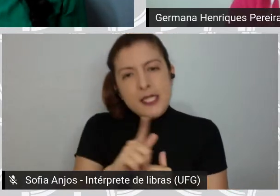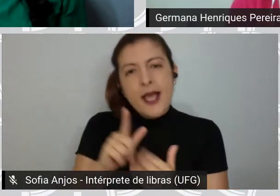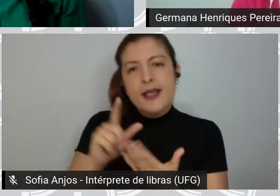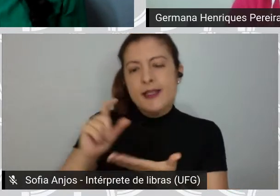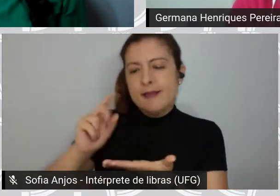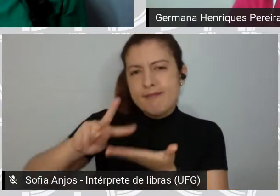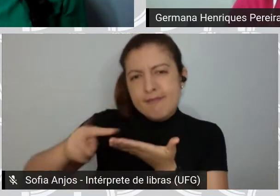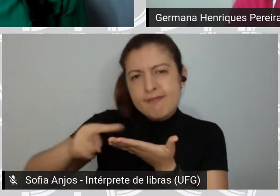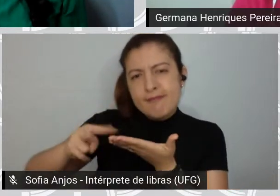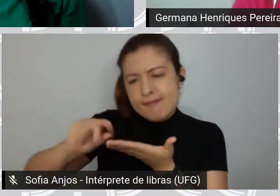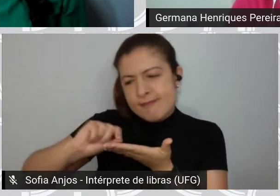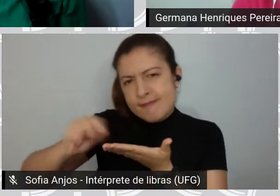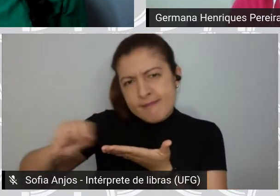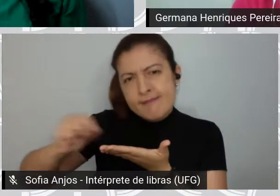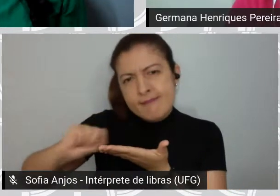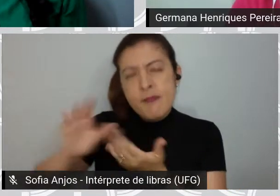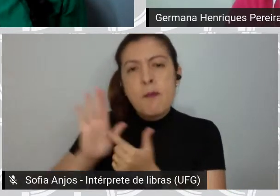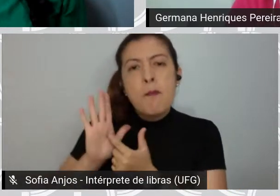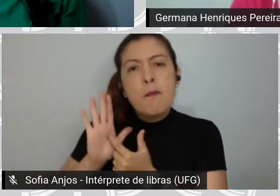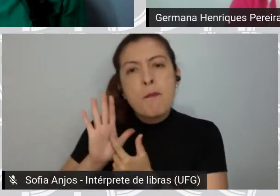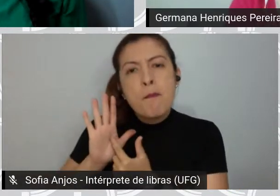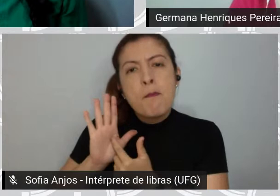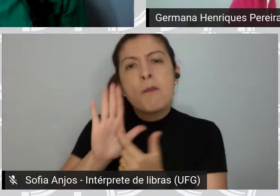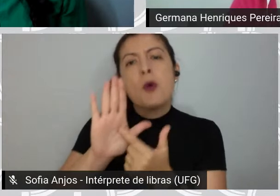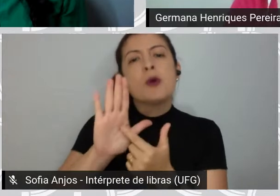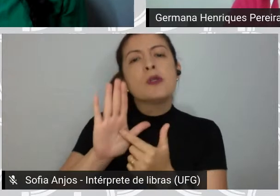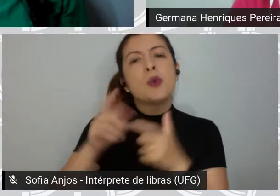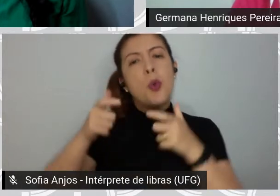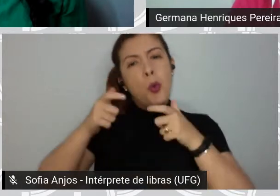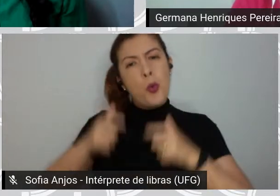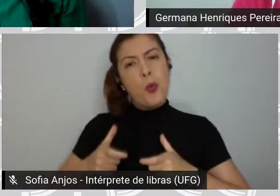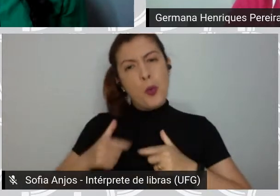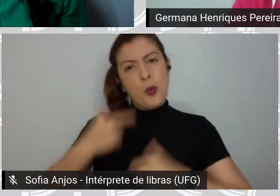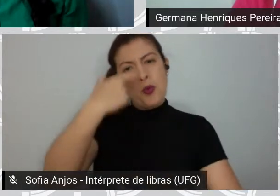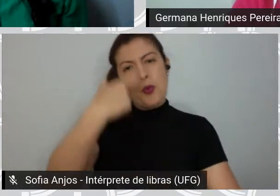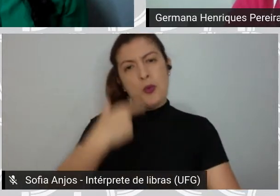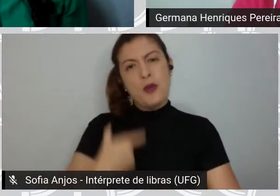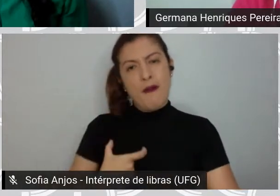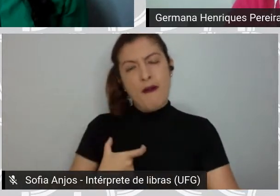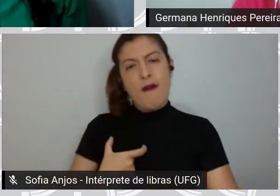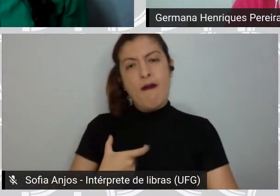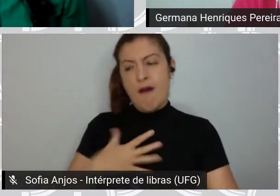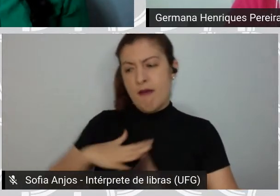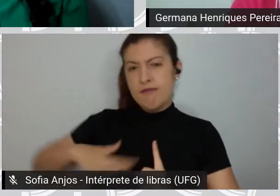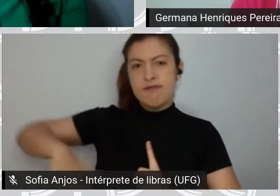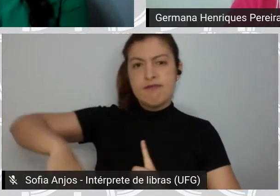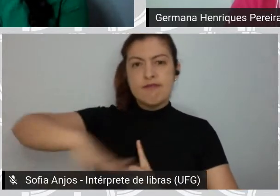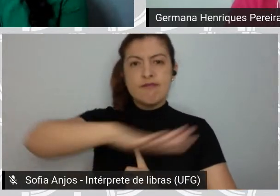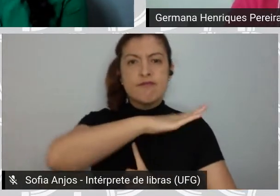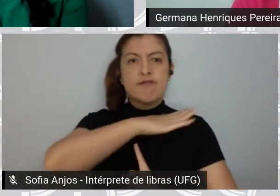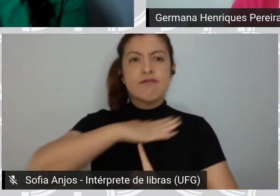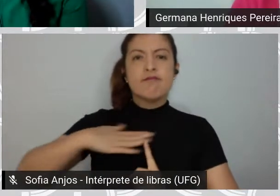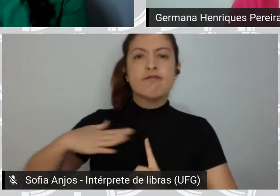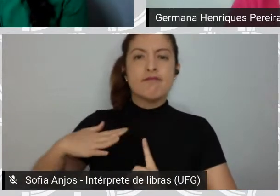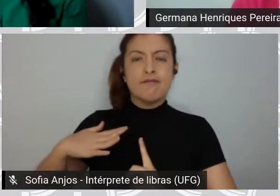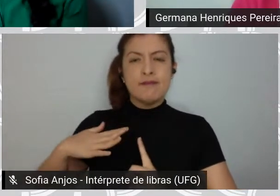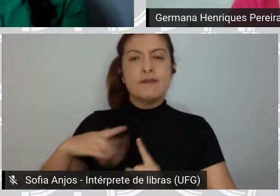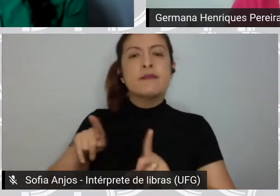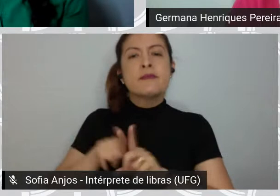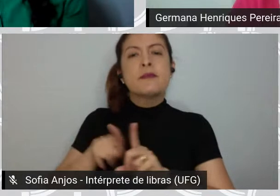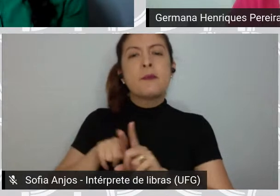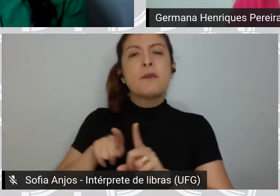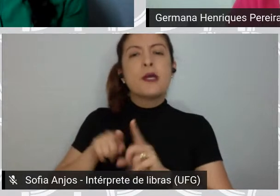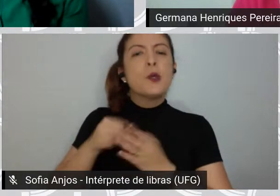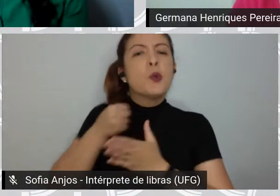o lugar onde ela se insere dentro dessa sociedade e aquilo que ela reivindica, né, que é o